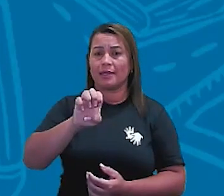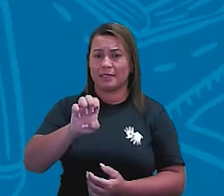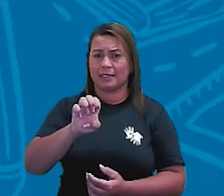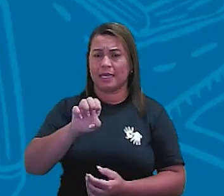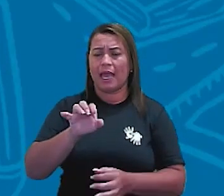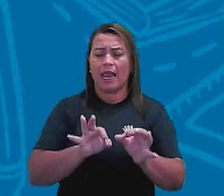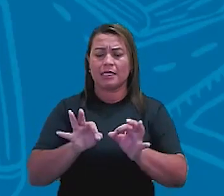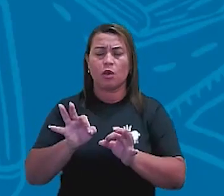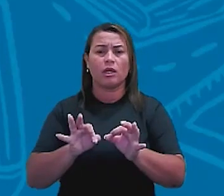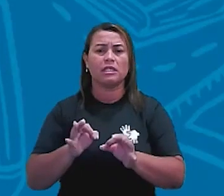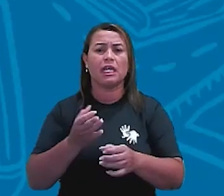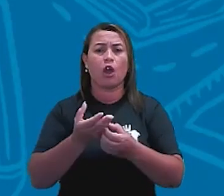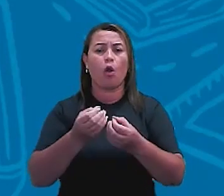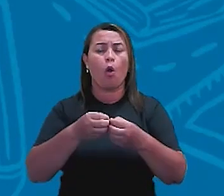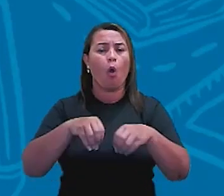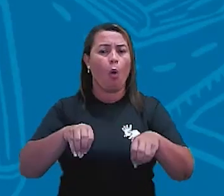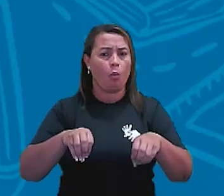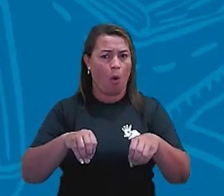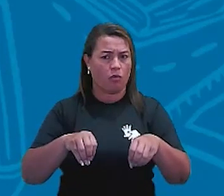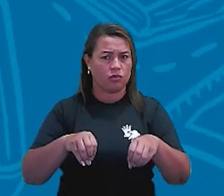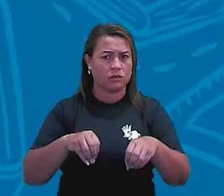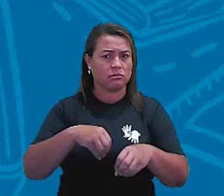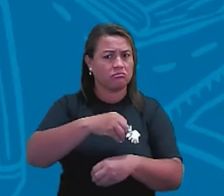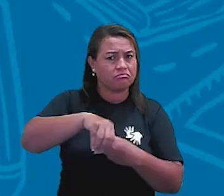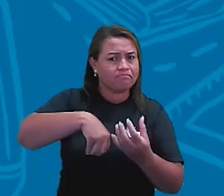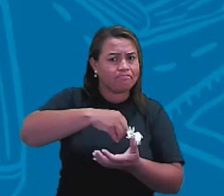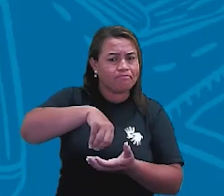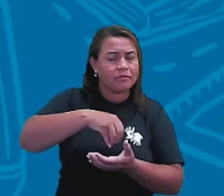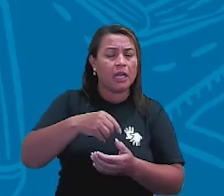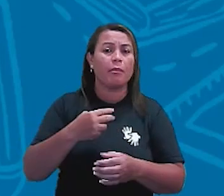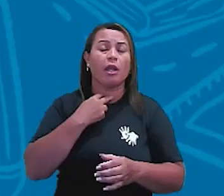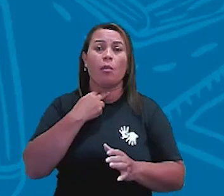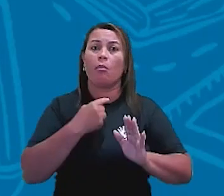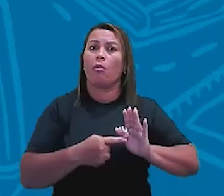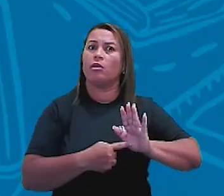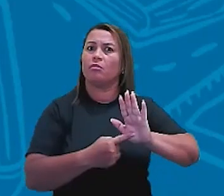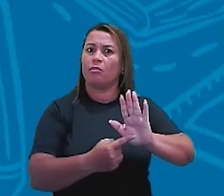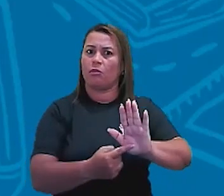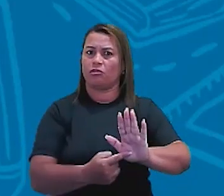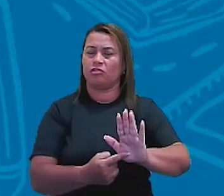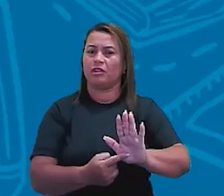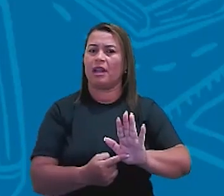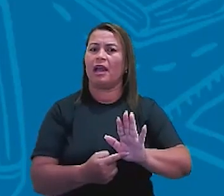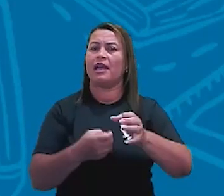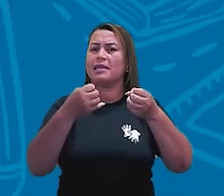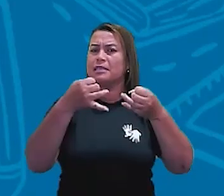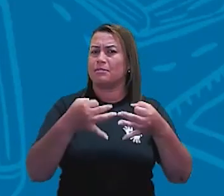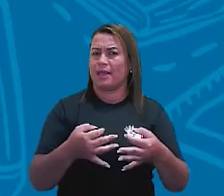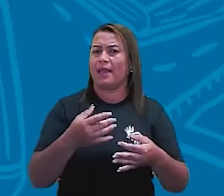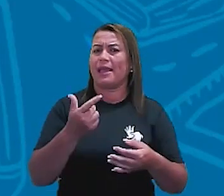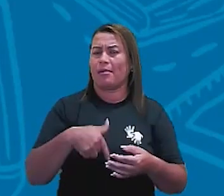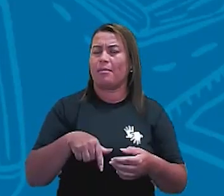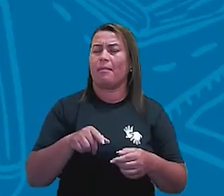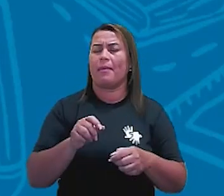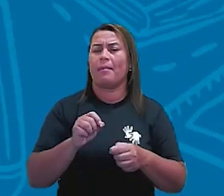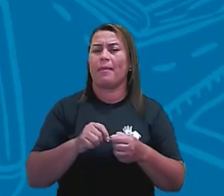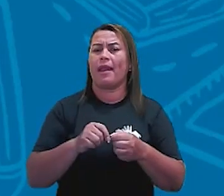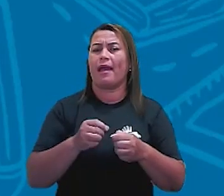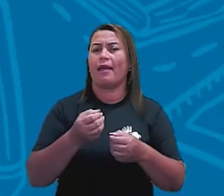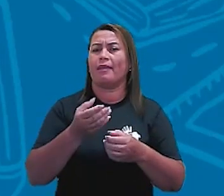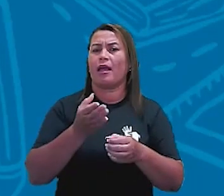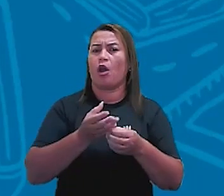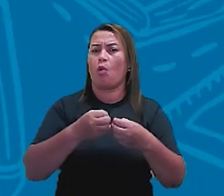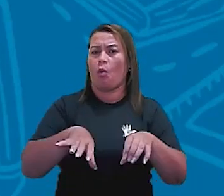ovos. Então, ele não precisa e não deve destacar no rótulo do alimento maionese preparada com ovos, né? Porque toda